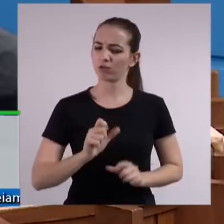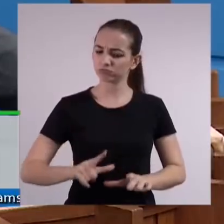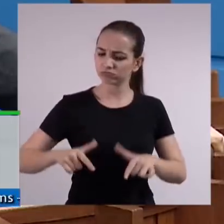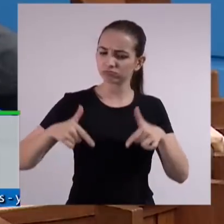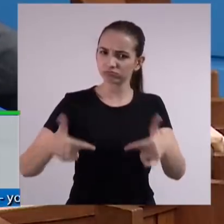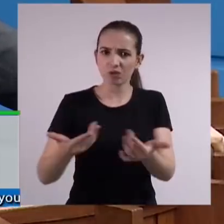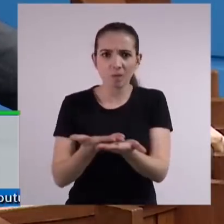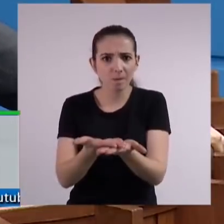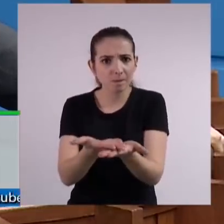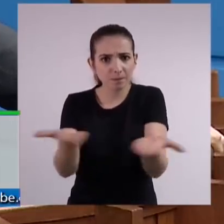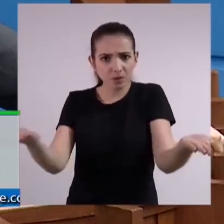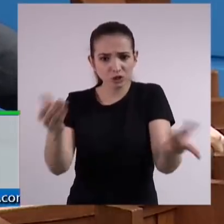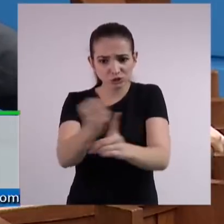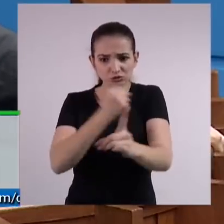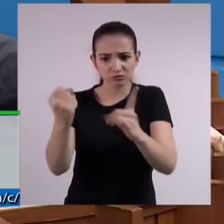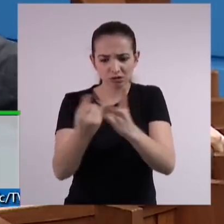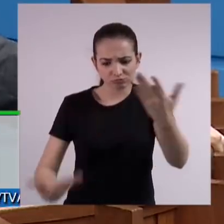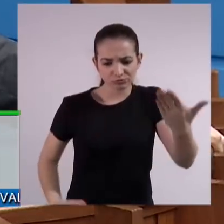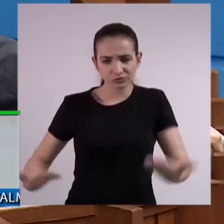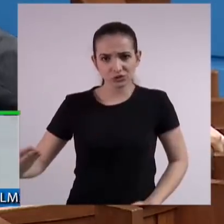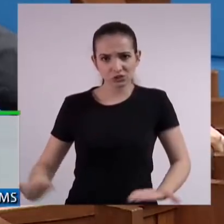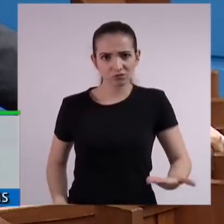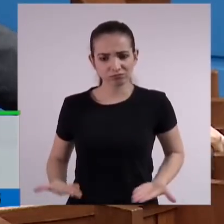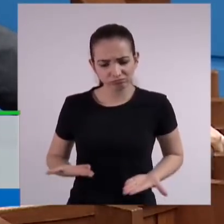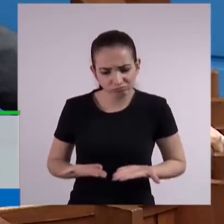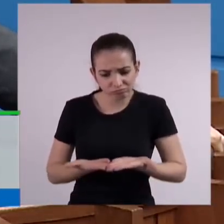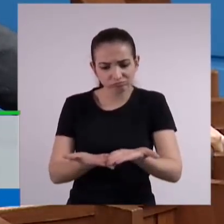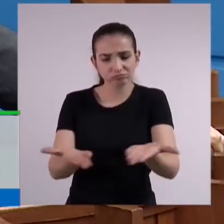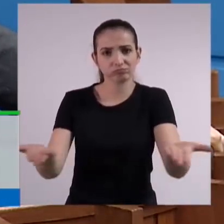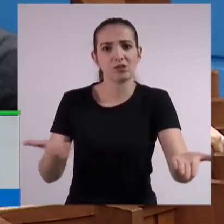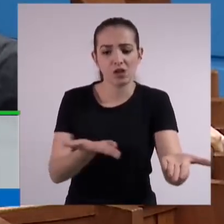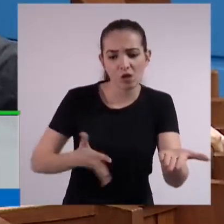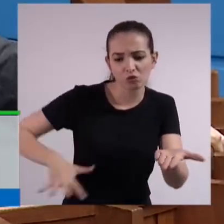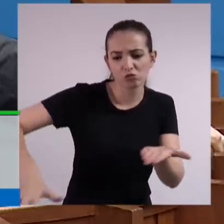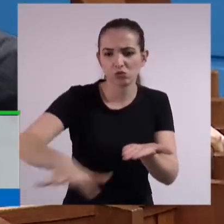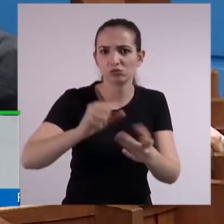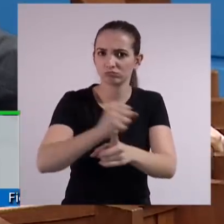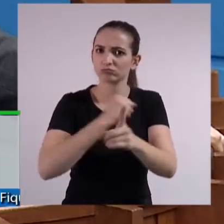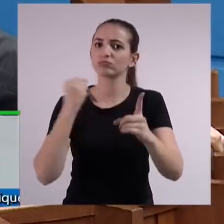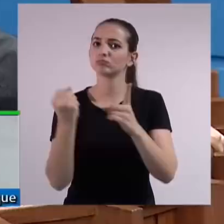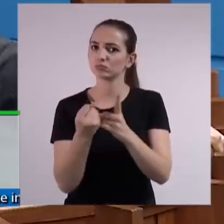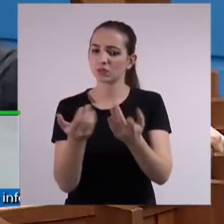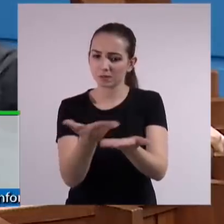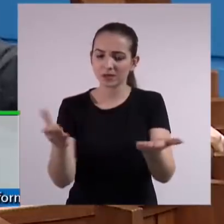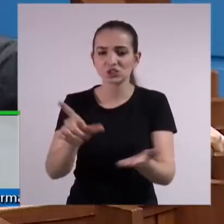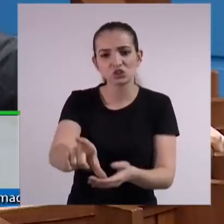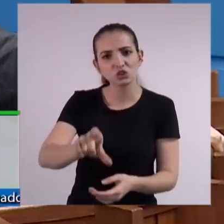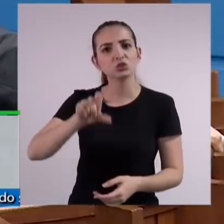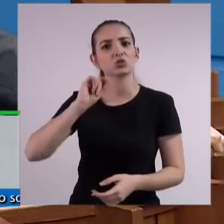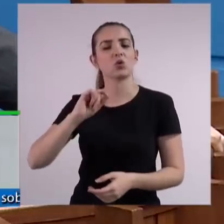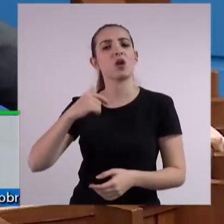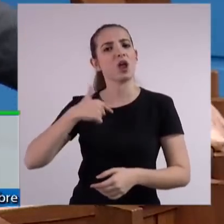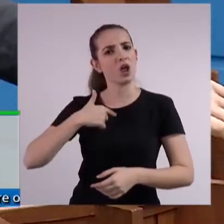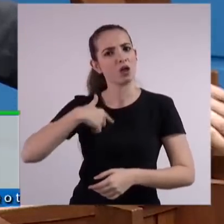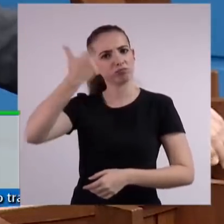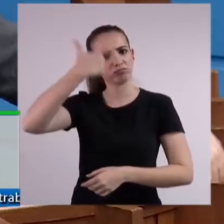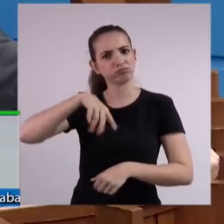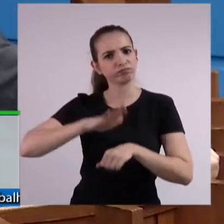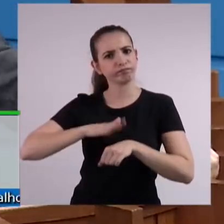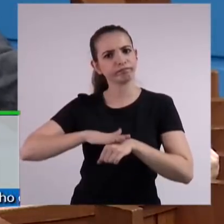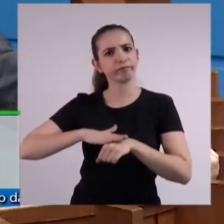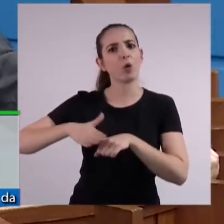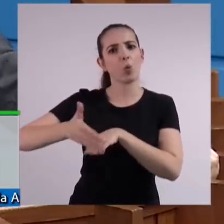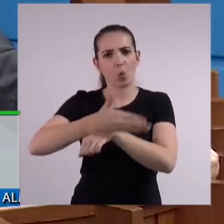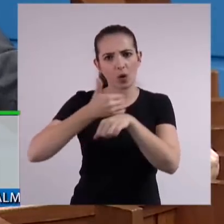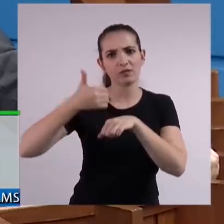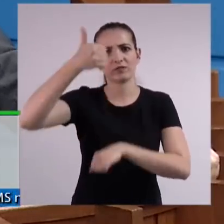a serviço da sociedade, de oferecer à sociedade uma alternativa, de qualificar o nosso